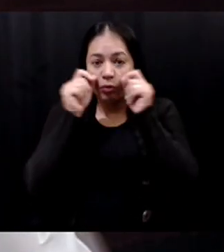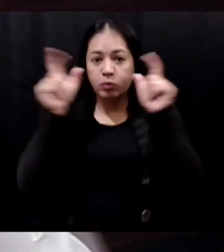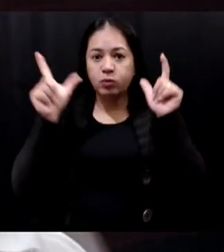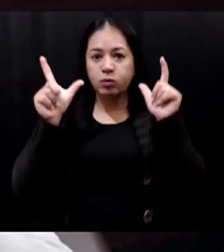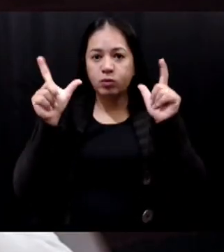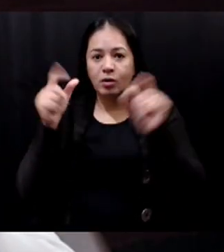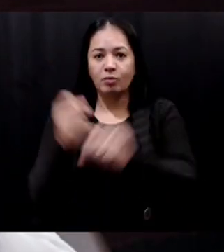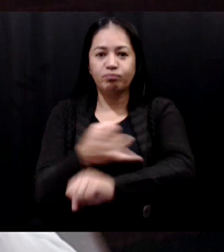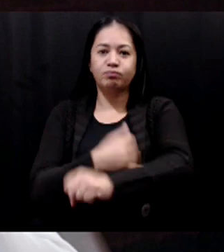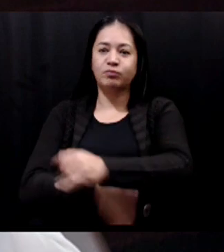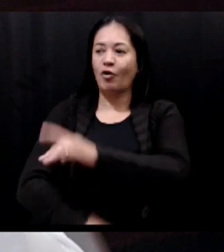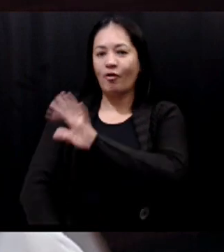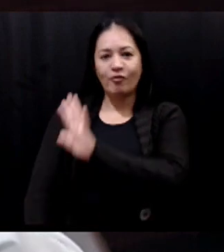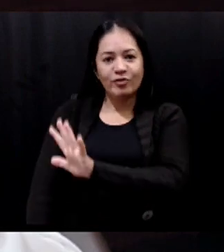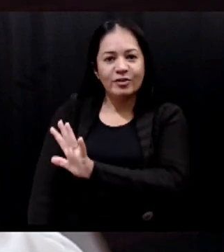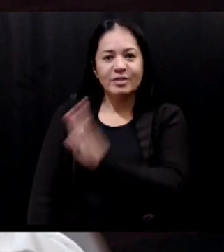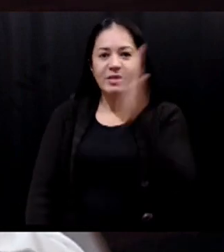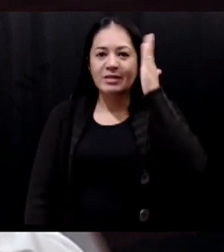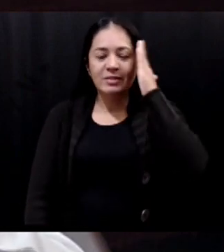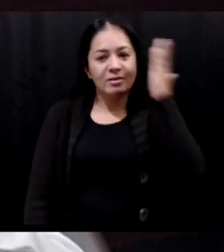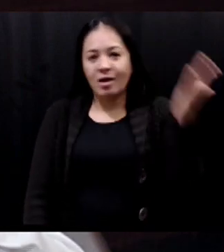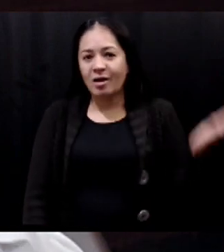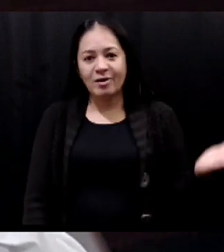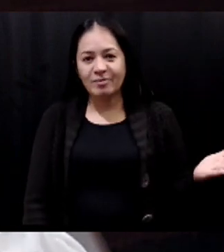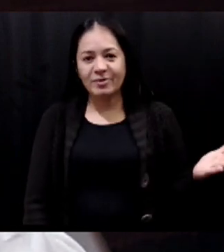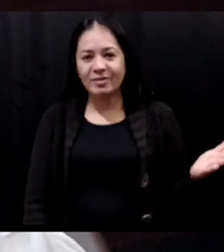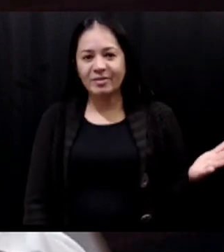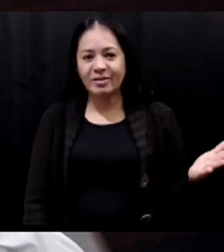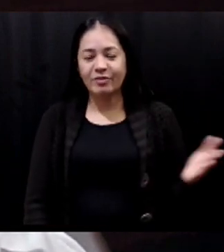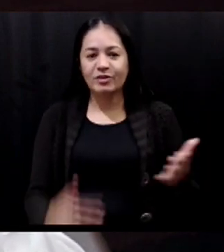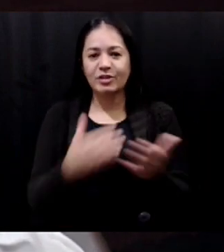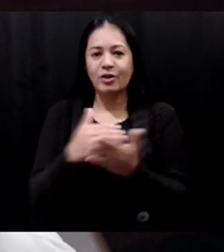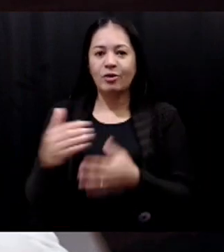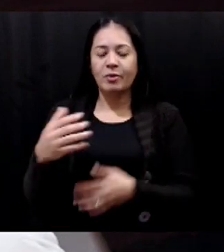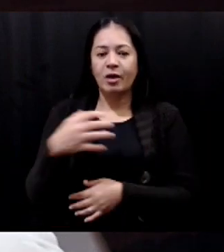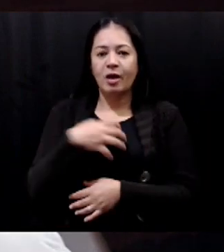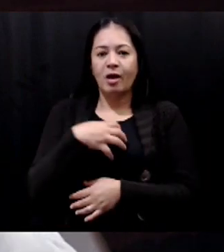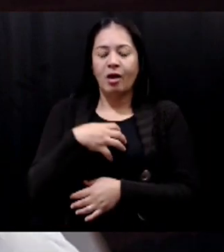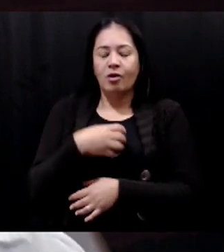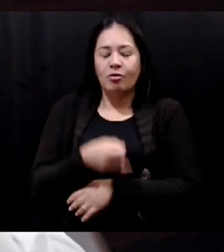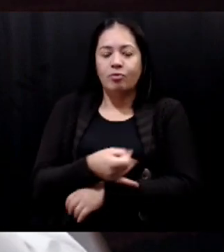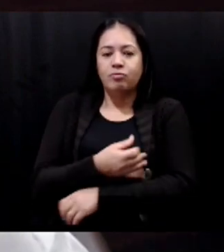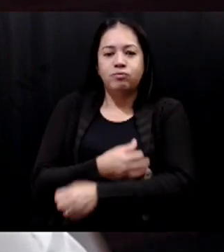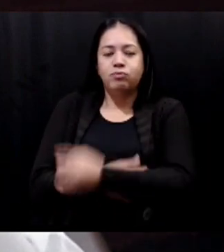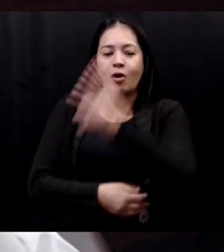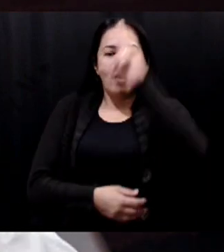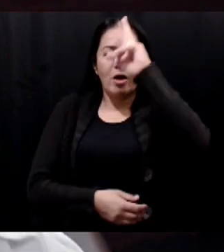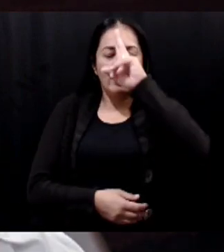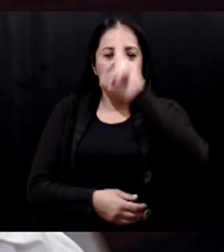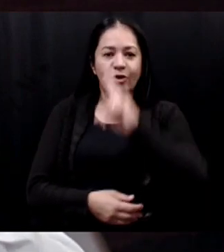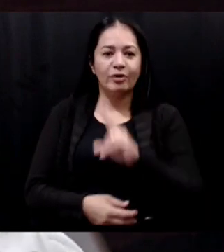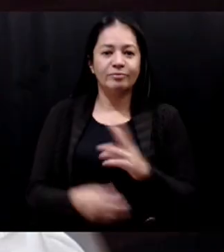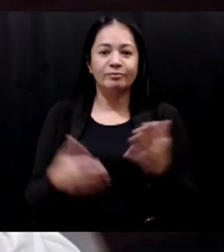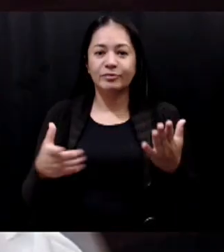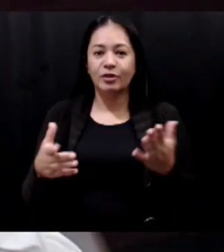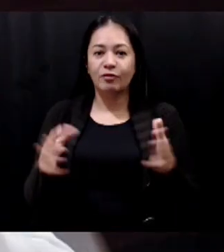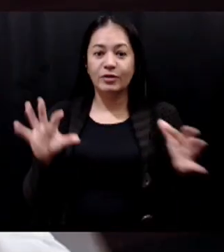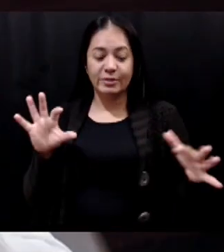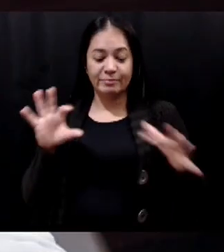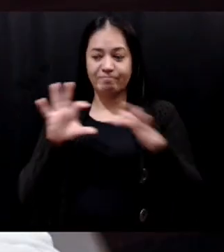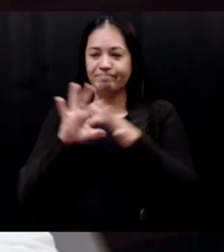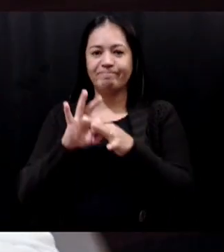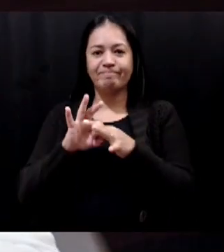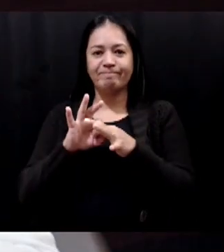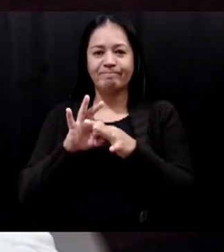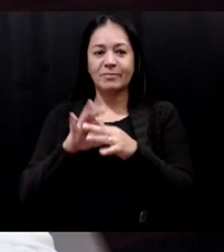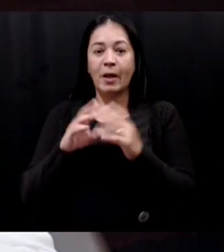assistindo um filme de drama, por exemplo, e você começa simplesmente a se emocionar com a história do filme. Você se conectou, mesmo você sabendo